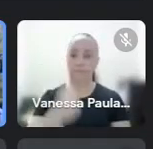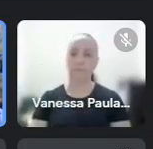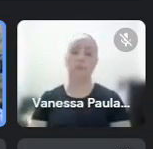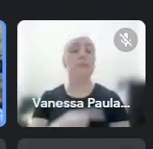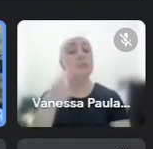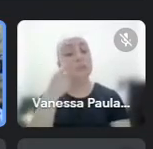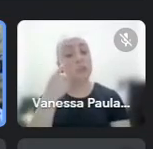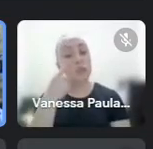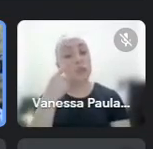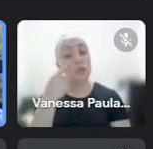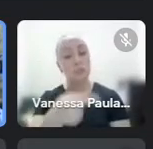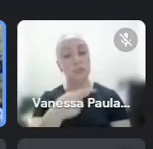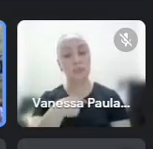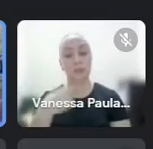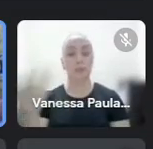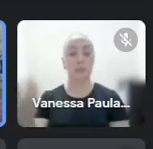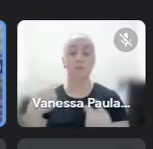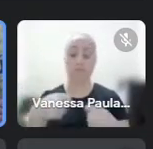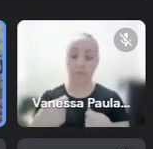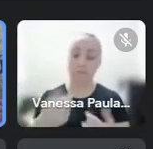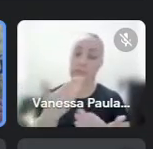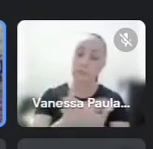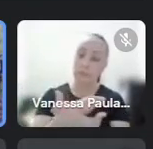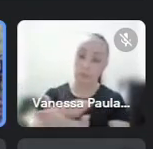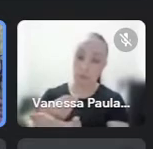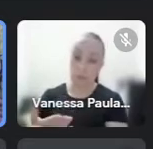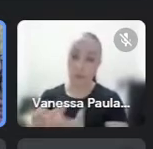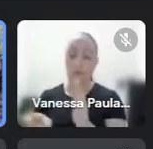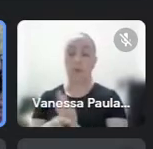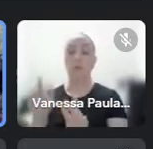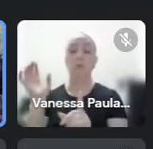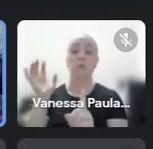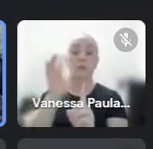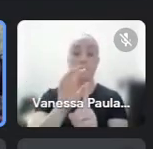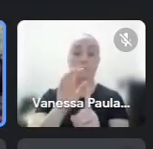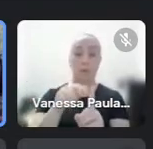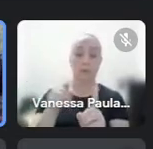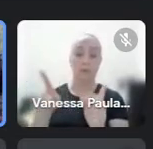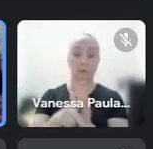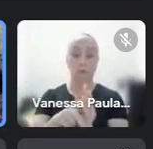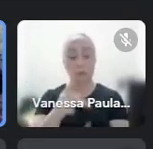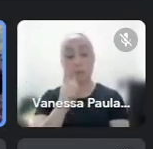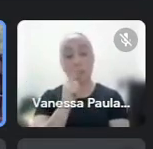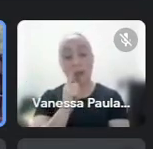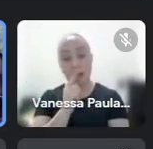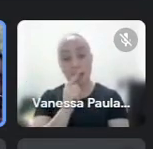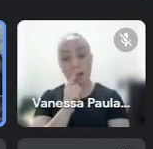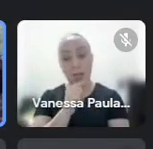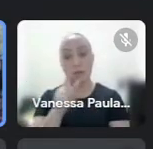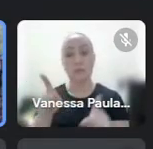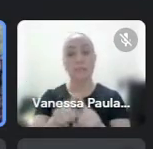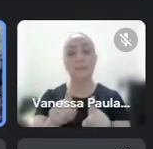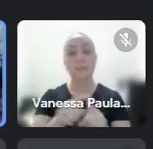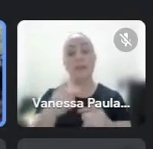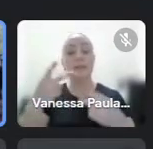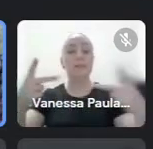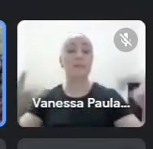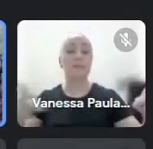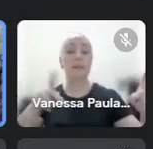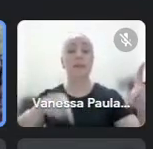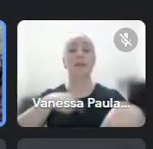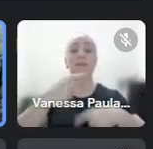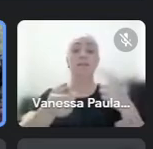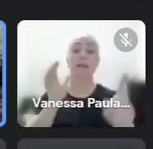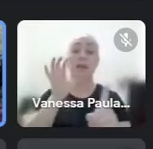só, eu estou indo estudar o impacto nas águas e das águas para com